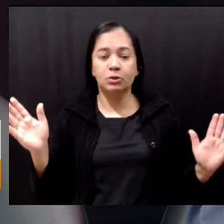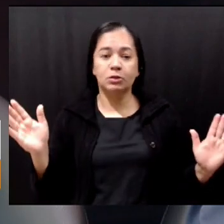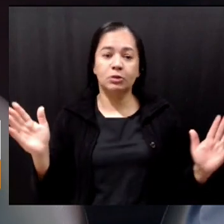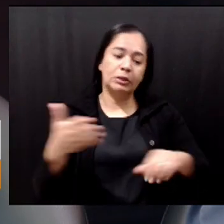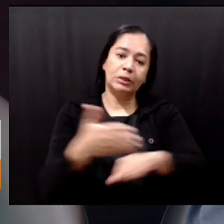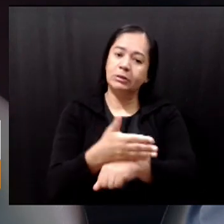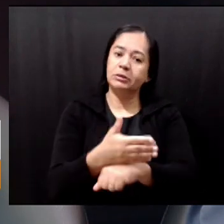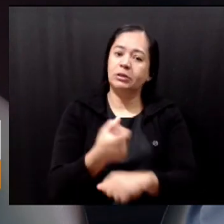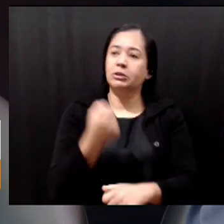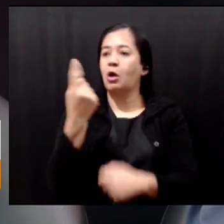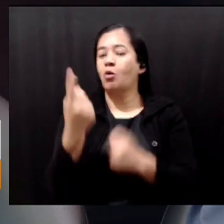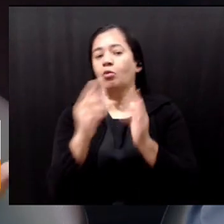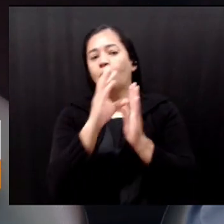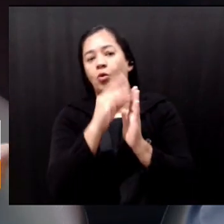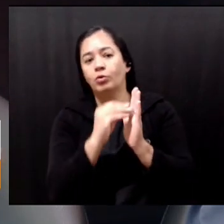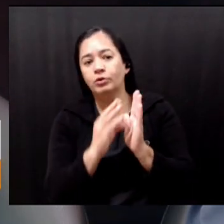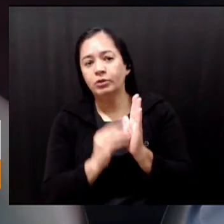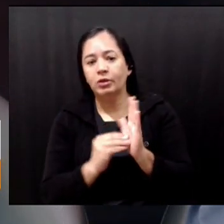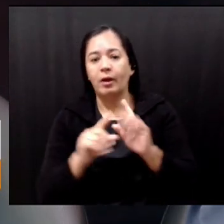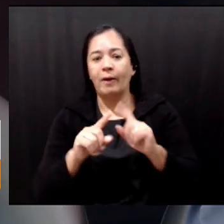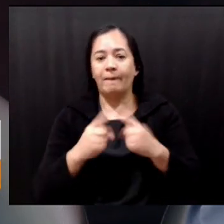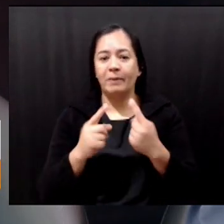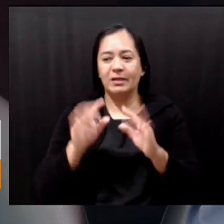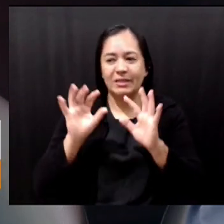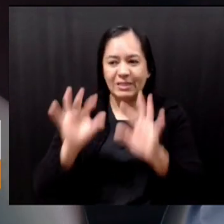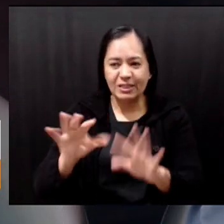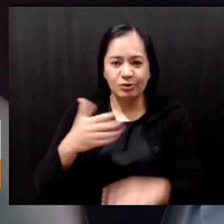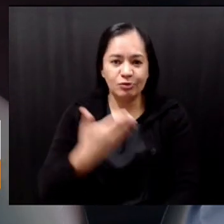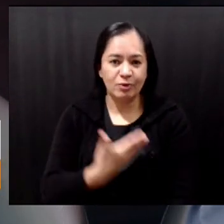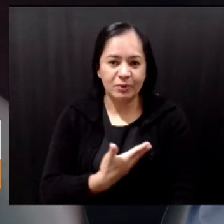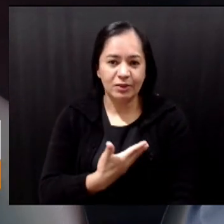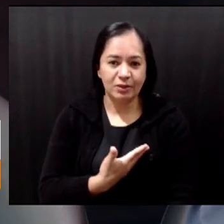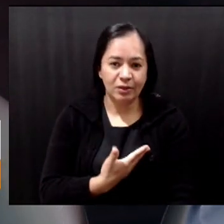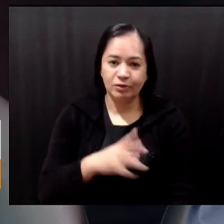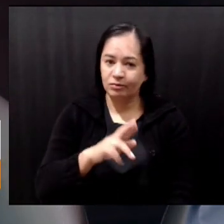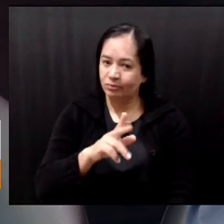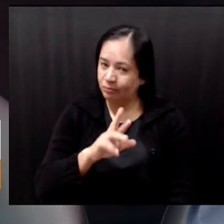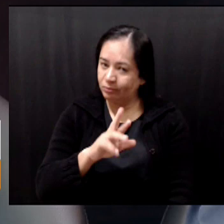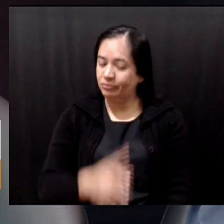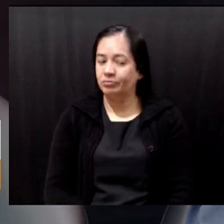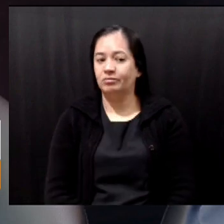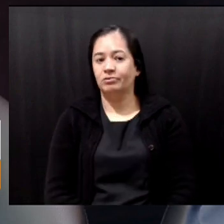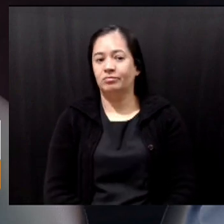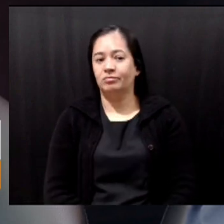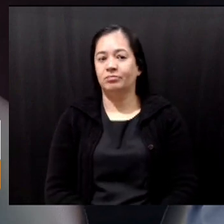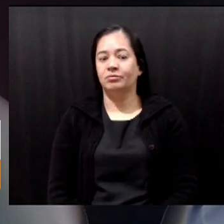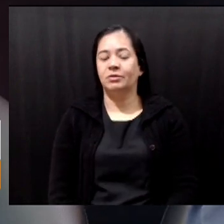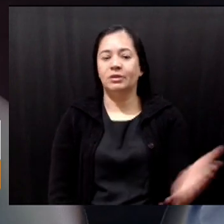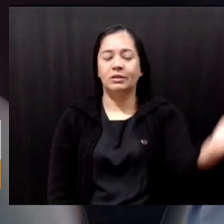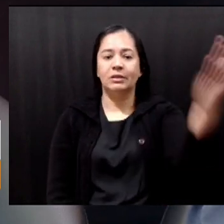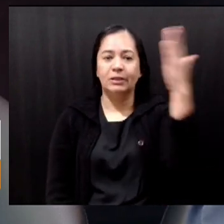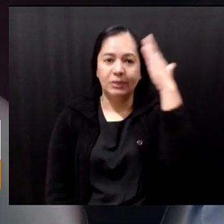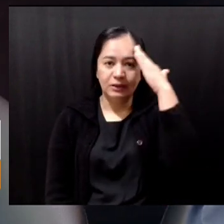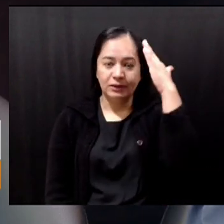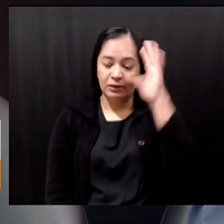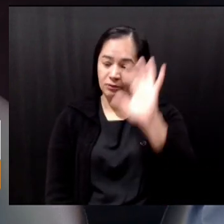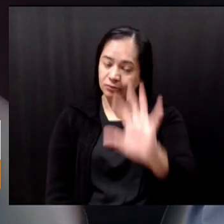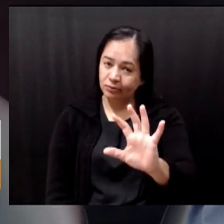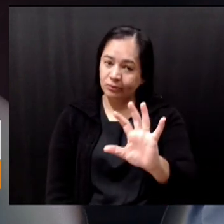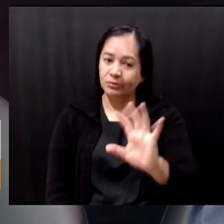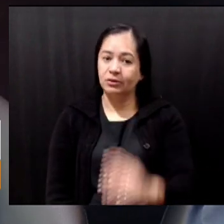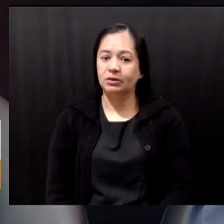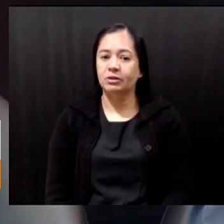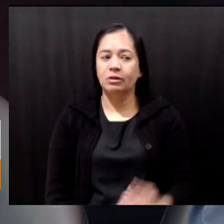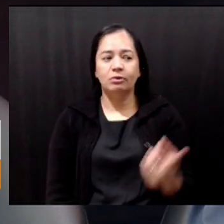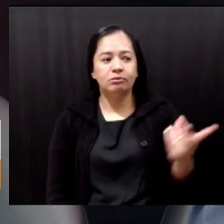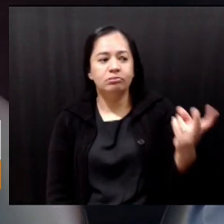conteúdos, mas não necessariamente aquilo seria uma amizade. Então entender isso e olhar